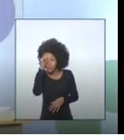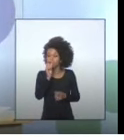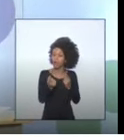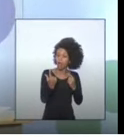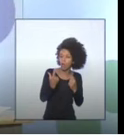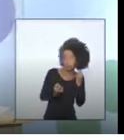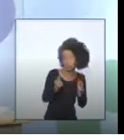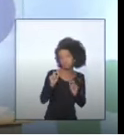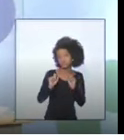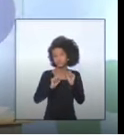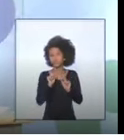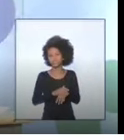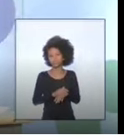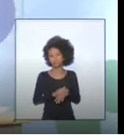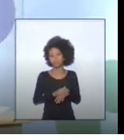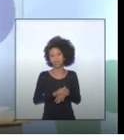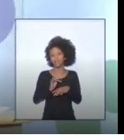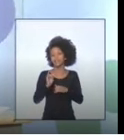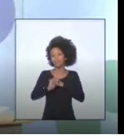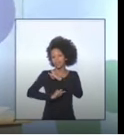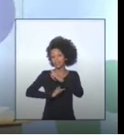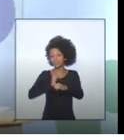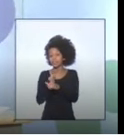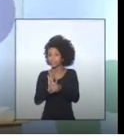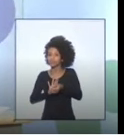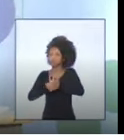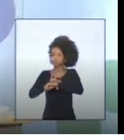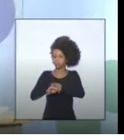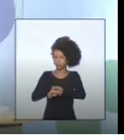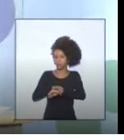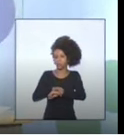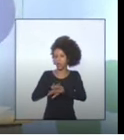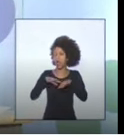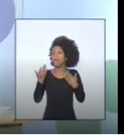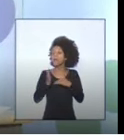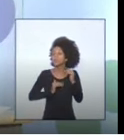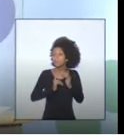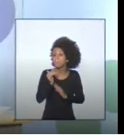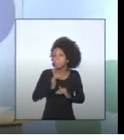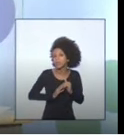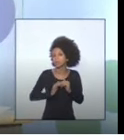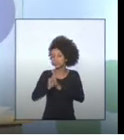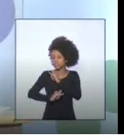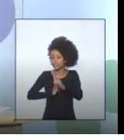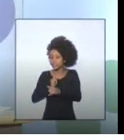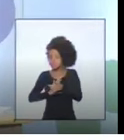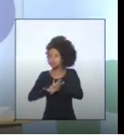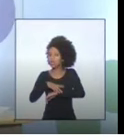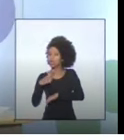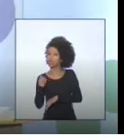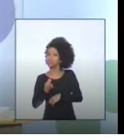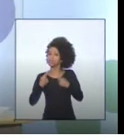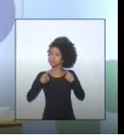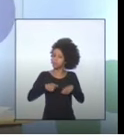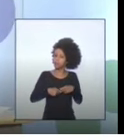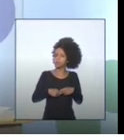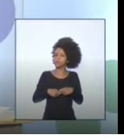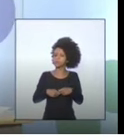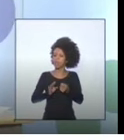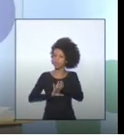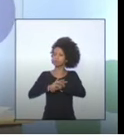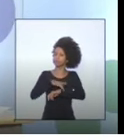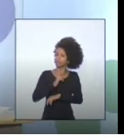nós comentamos aqui, que é a questão da internet segura. Quais ações, então, eu devo me manter para ficar